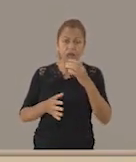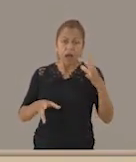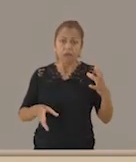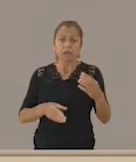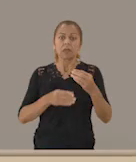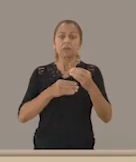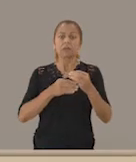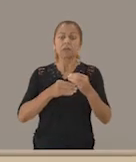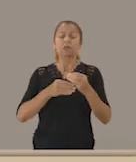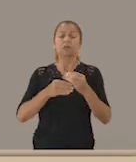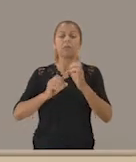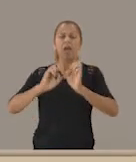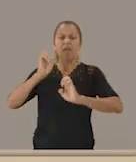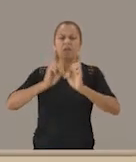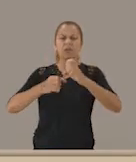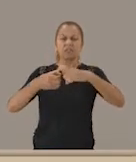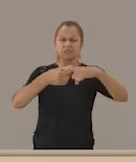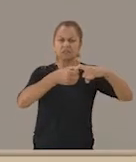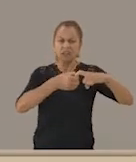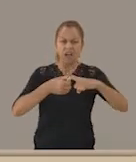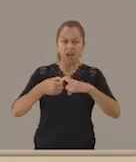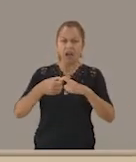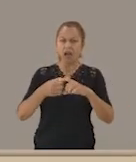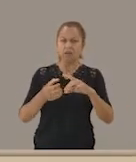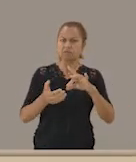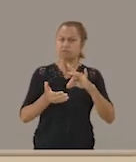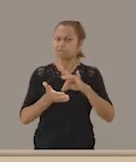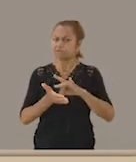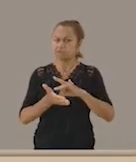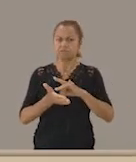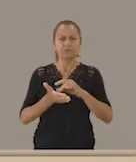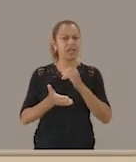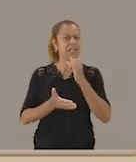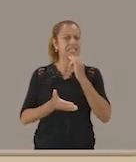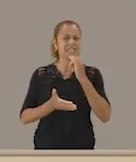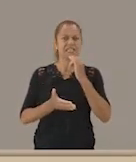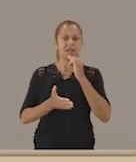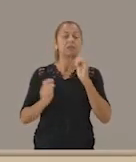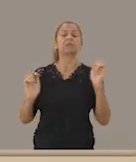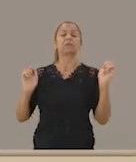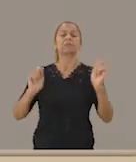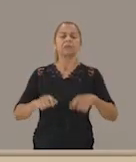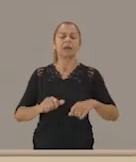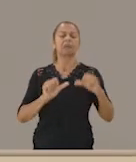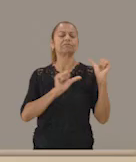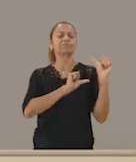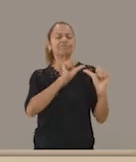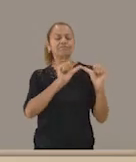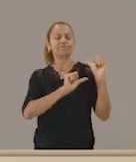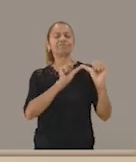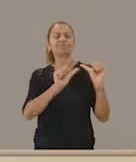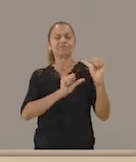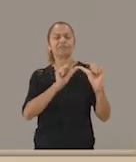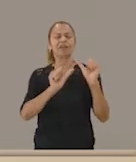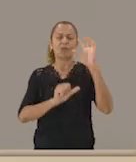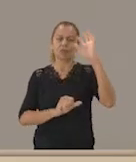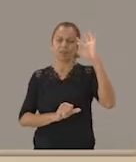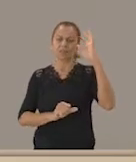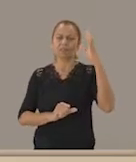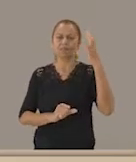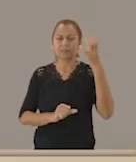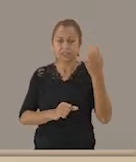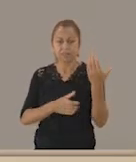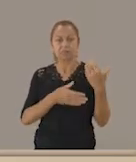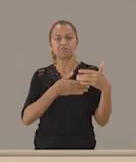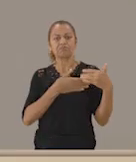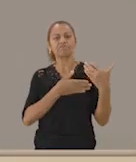terceirização não estavam definidas e sofreriam modificações com o acontecimento dos fatos ao